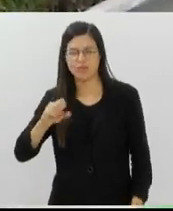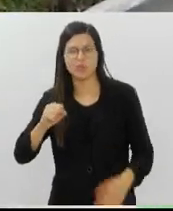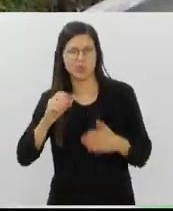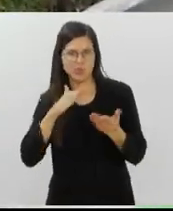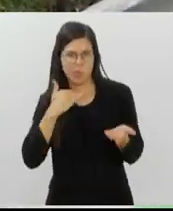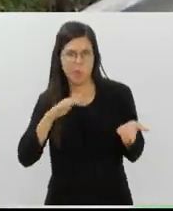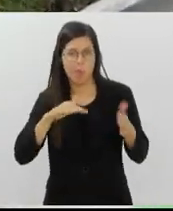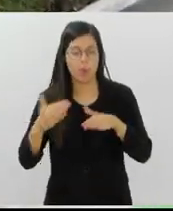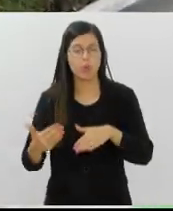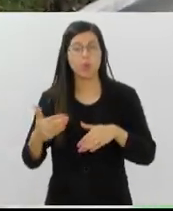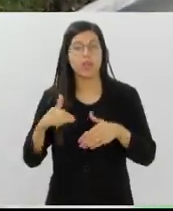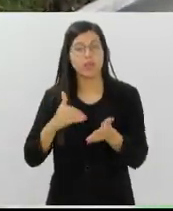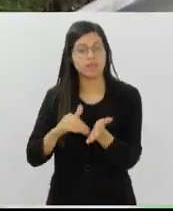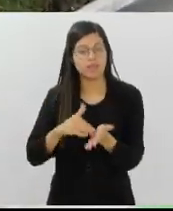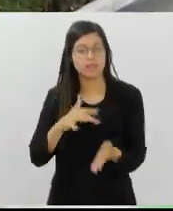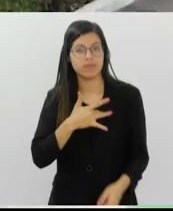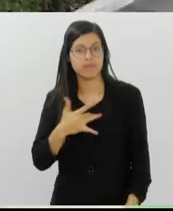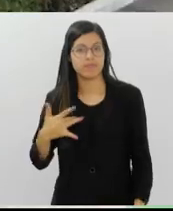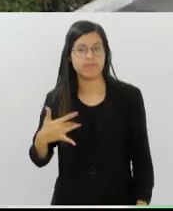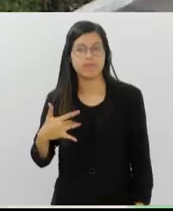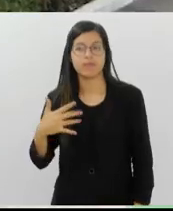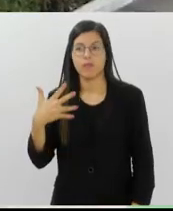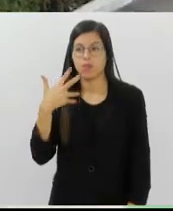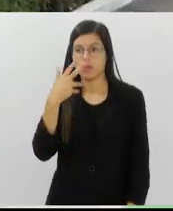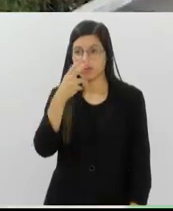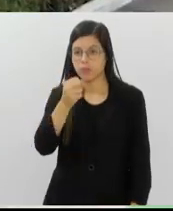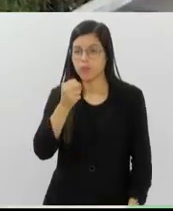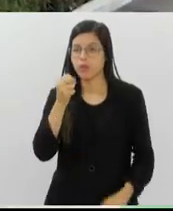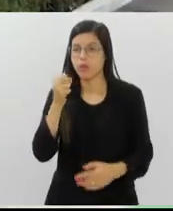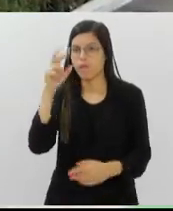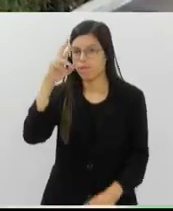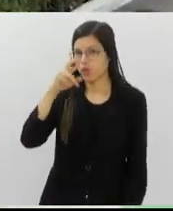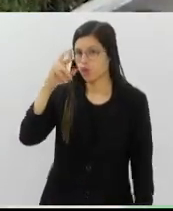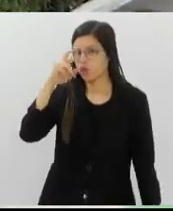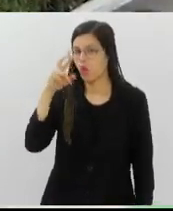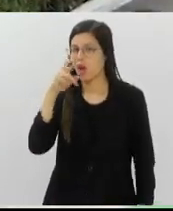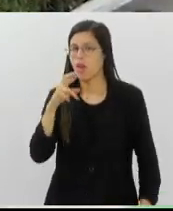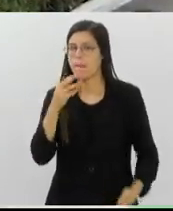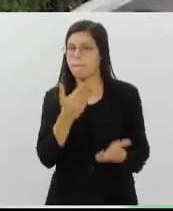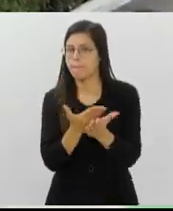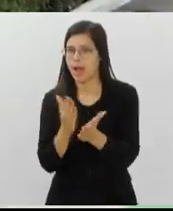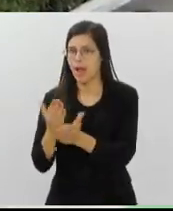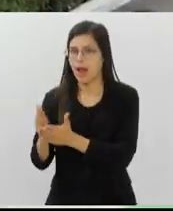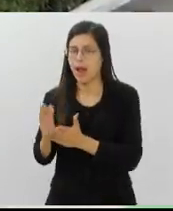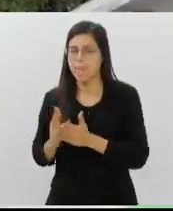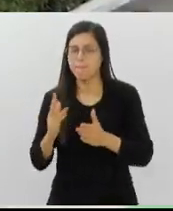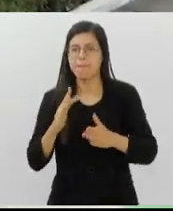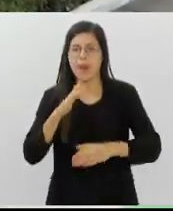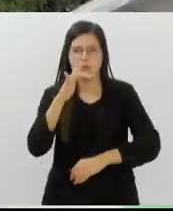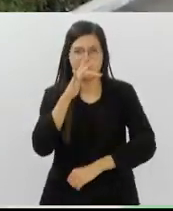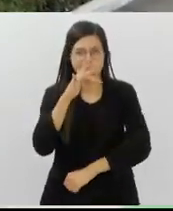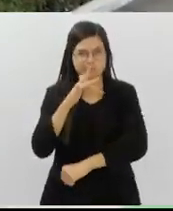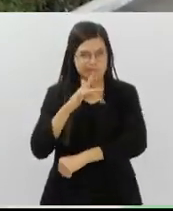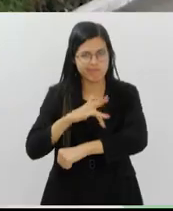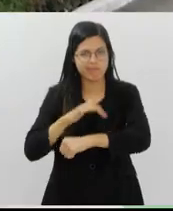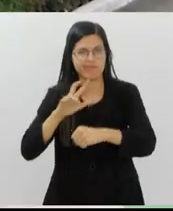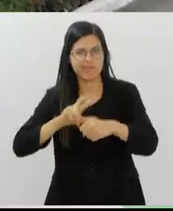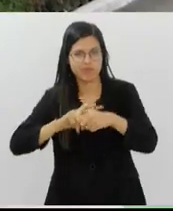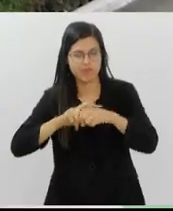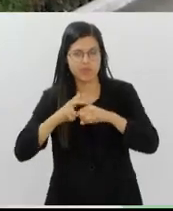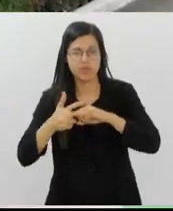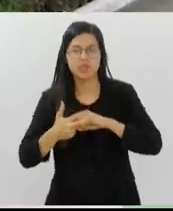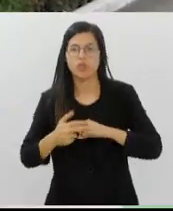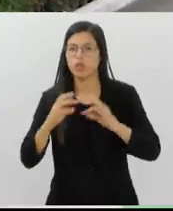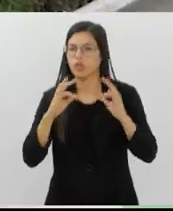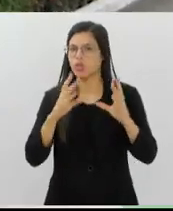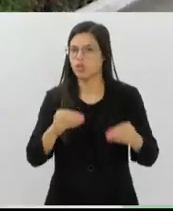uma intensificação da vistoria para eliminar possíveis focos do mosquito Aedes aegypti em todos os cemitérios